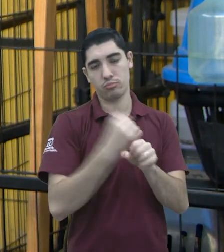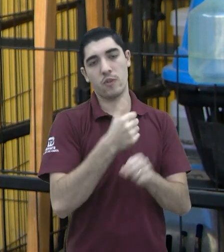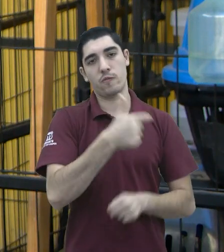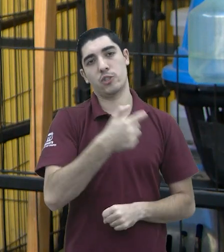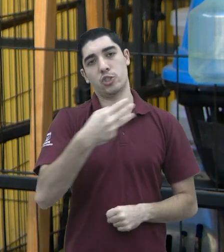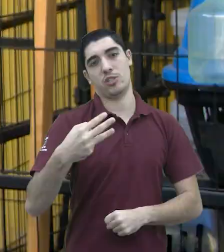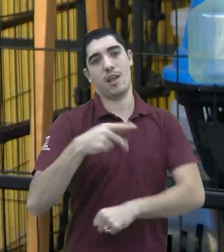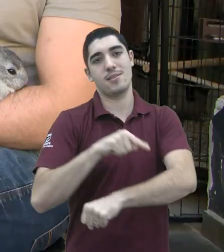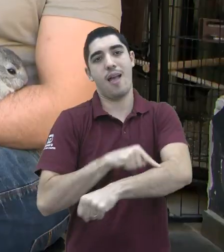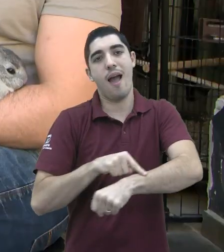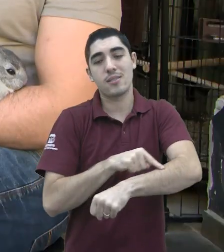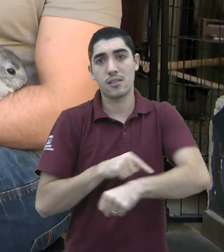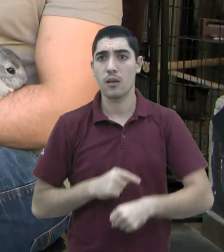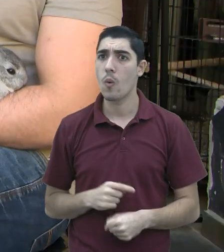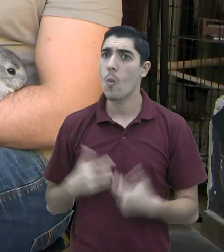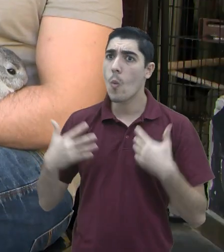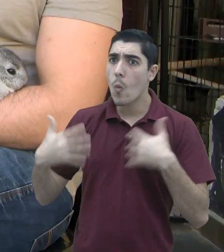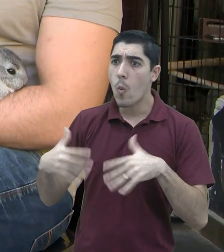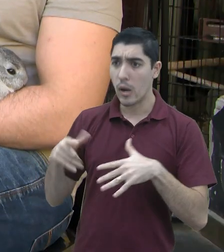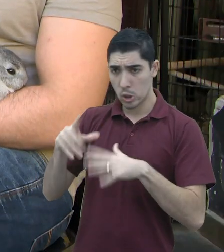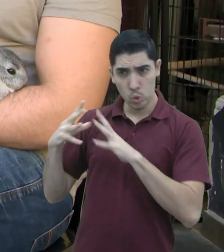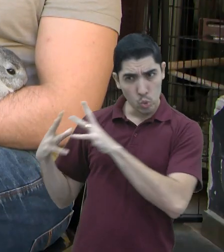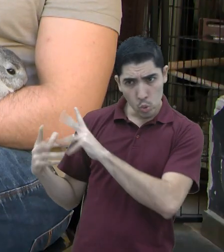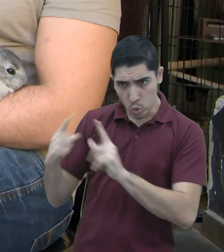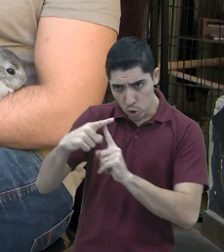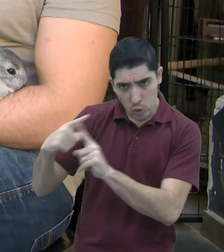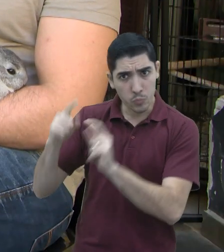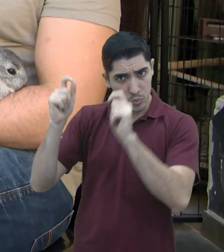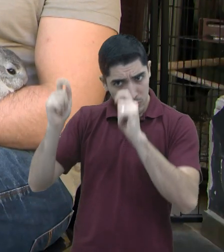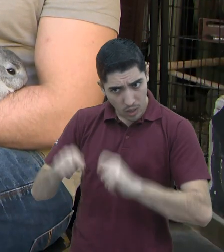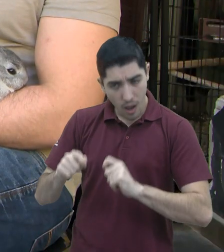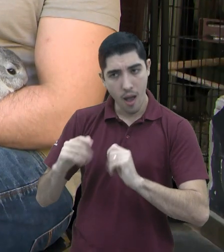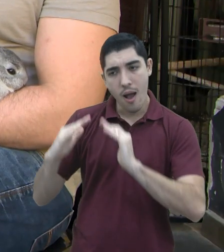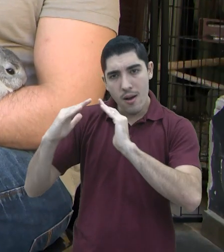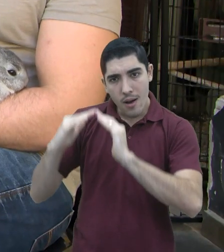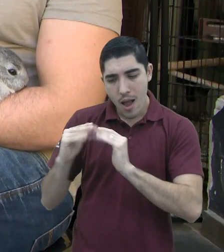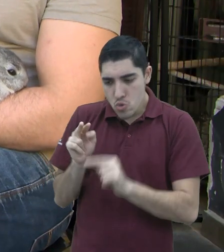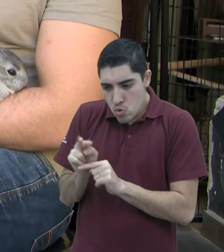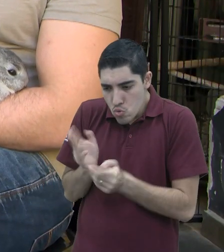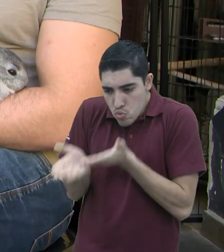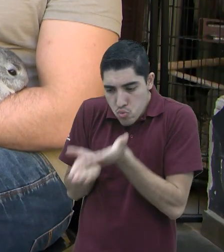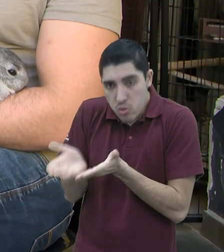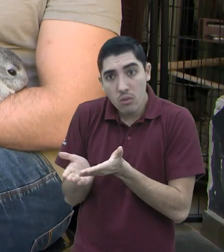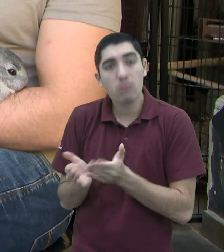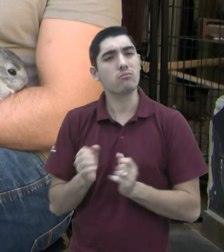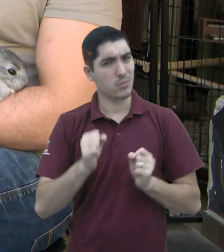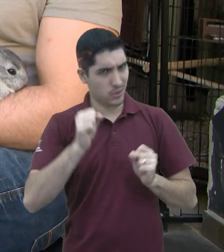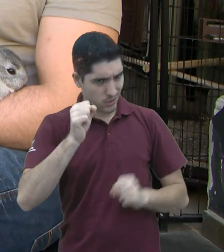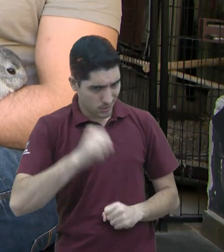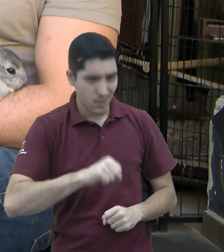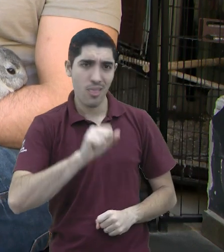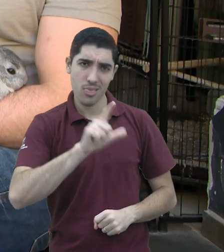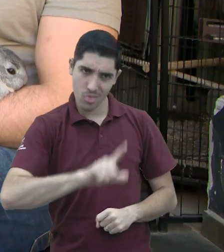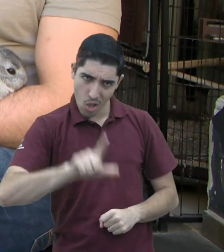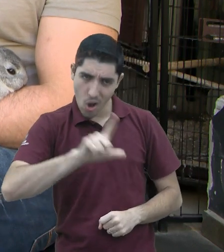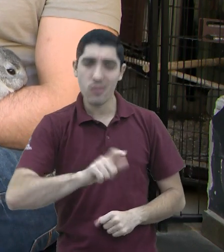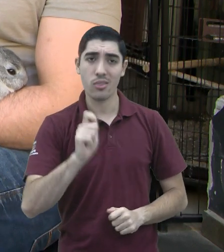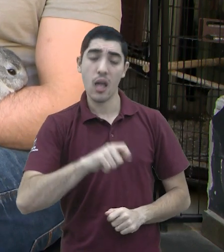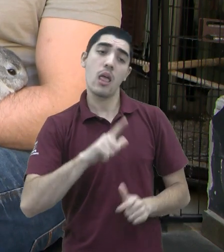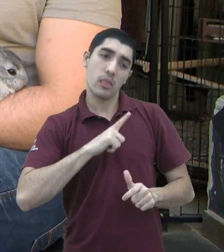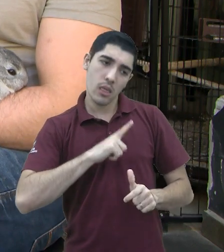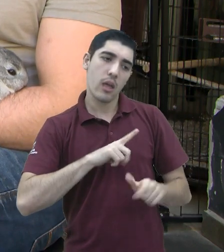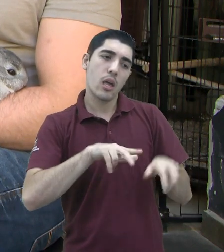Índia tem 23. E todas essas espécies podem ser domesticadas, podem ser animais de estimação? Sim, com certeza. Tem as